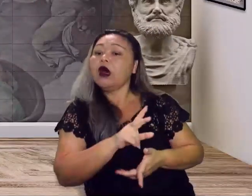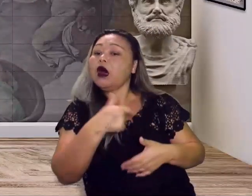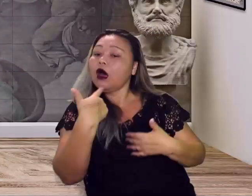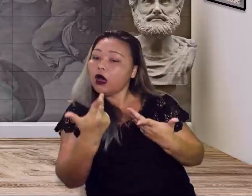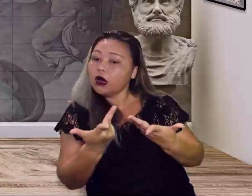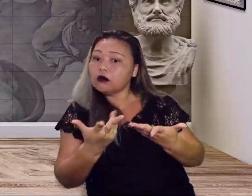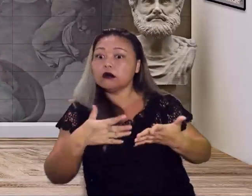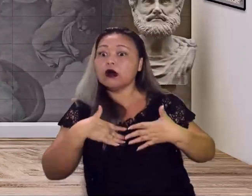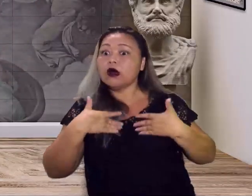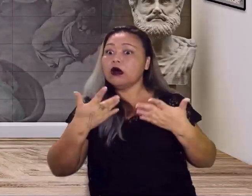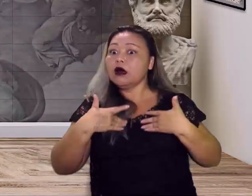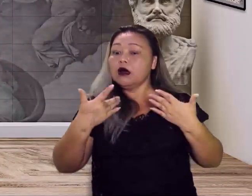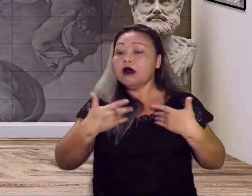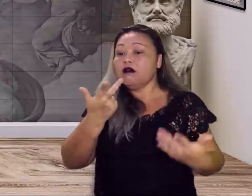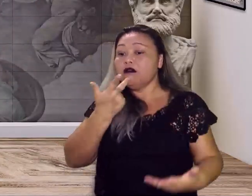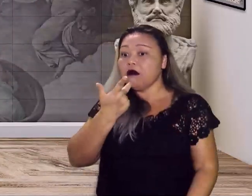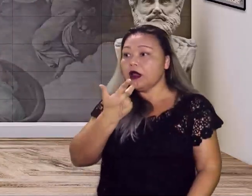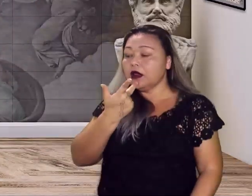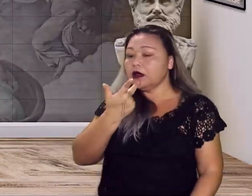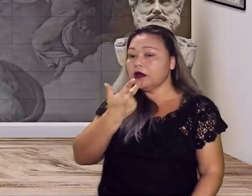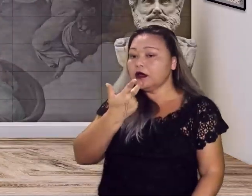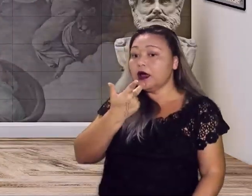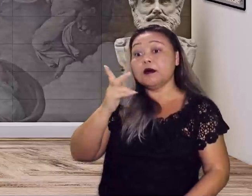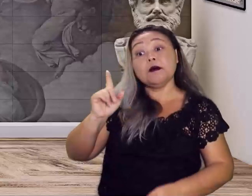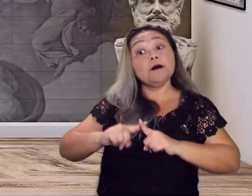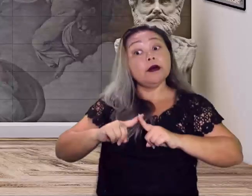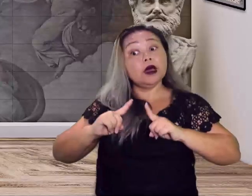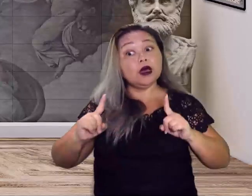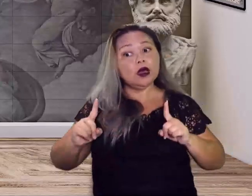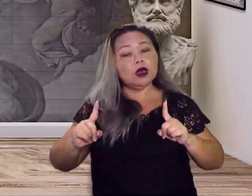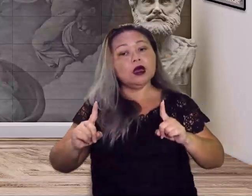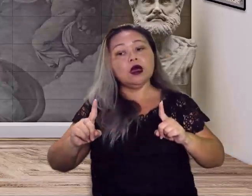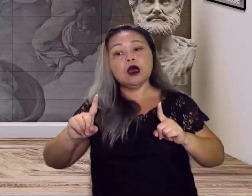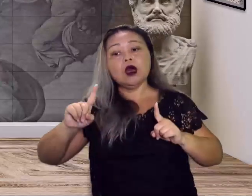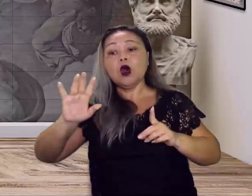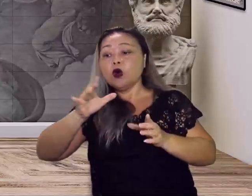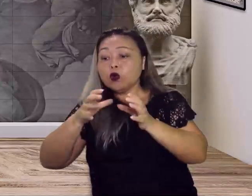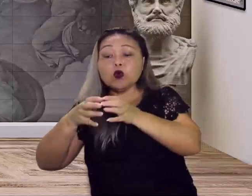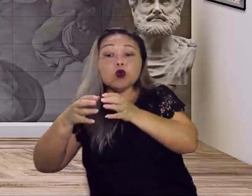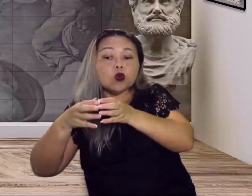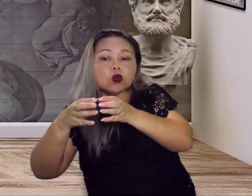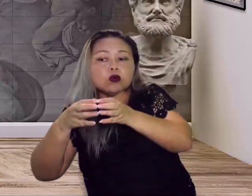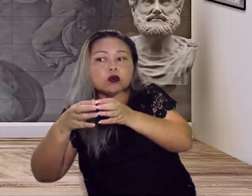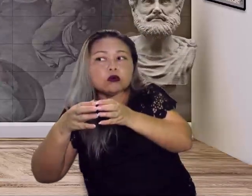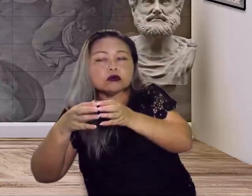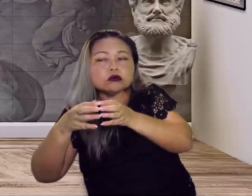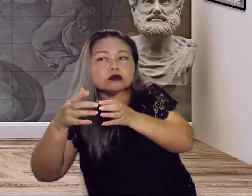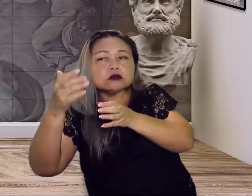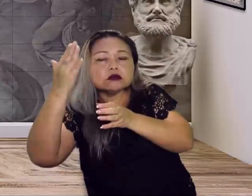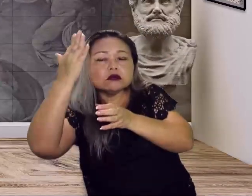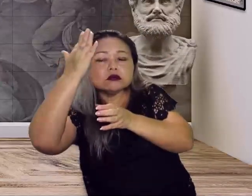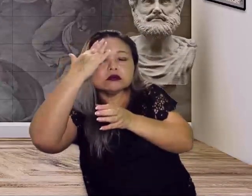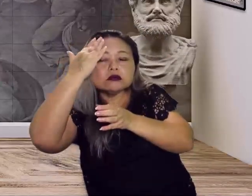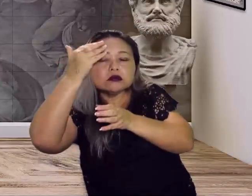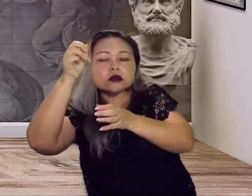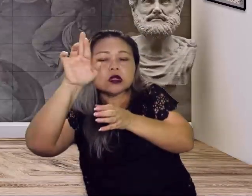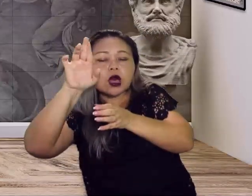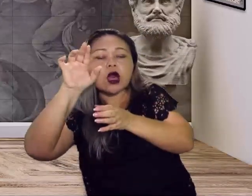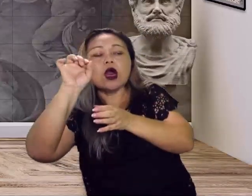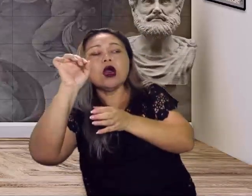Você está assustado e fala. Porém, cabe àqueles do grupo acionar a sabedoria e a razão